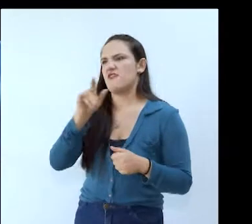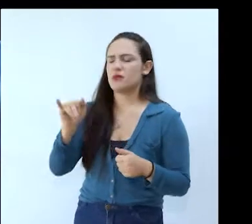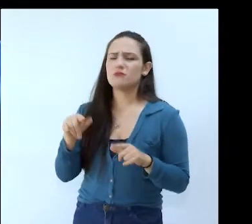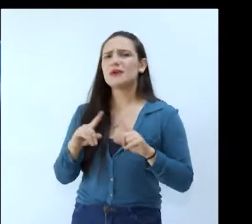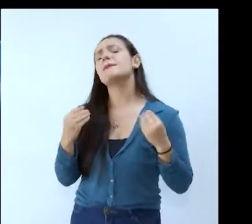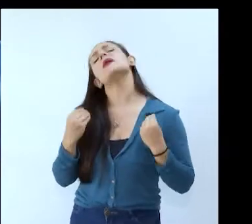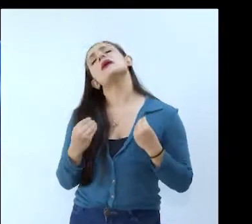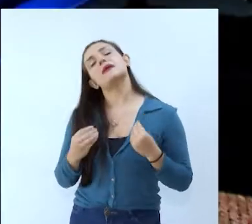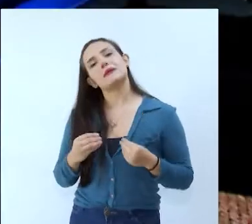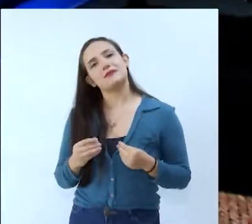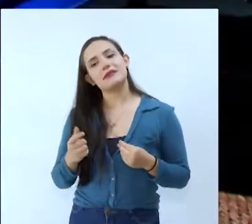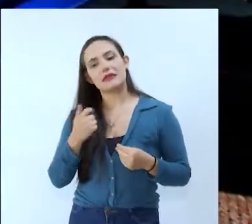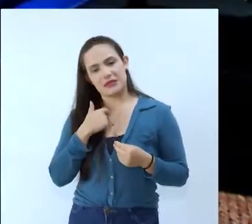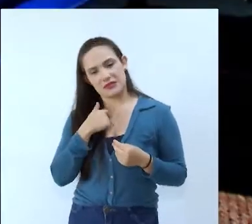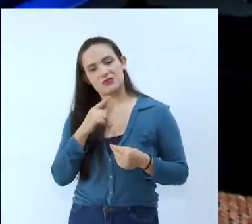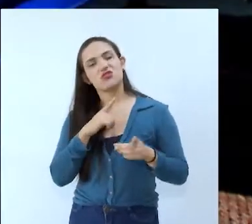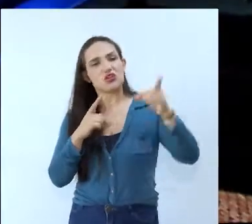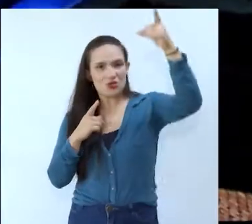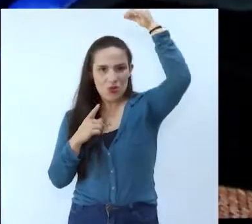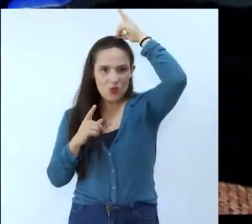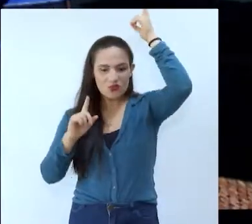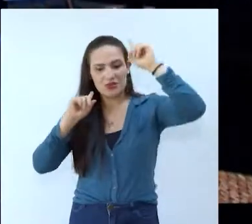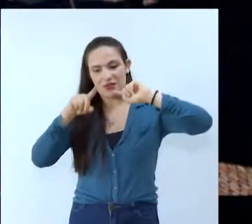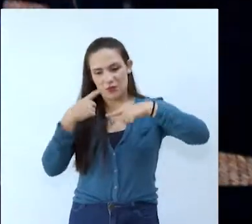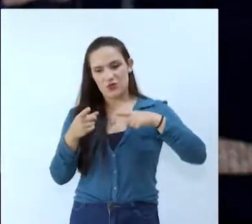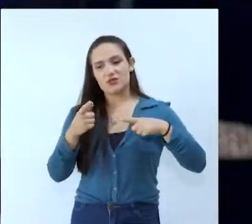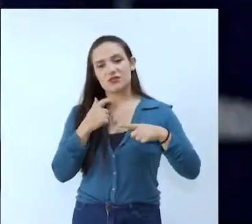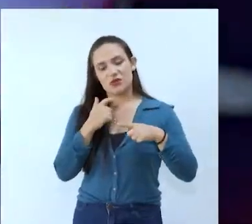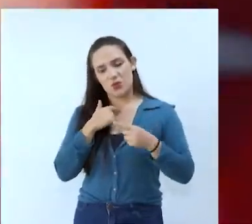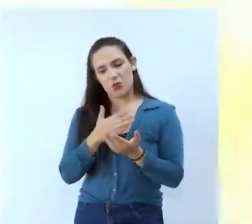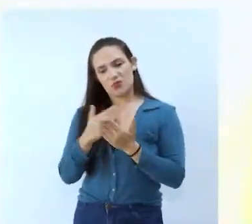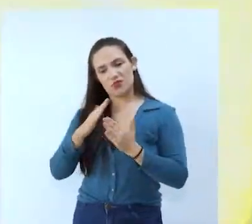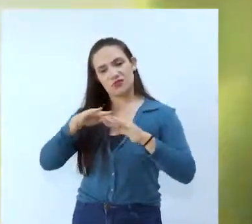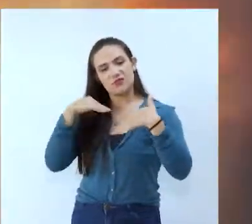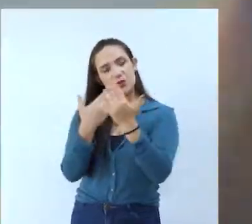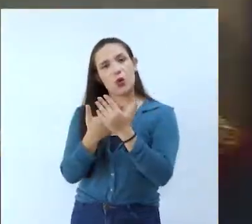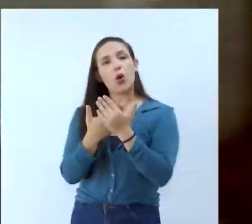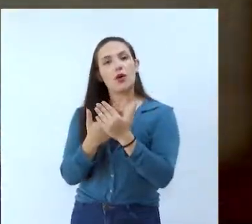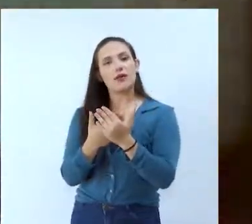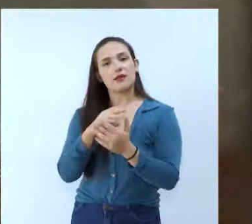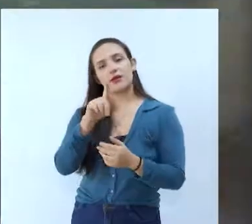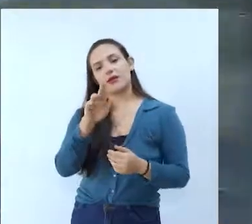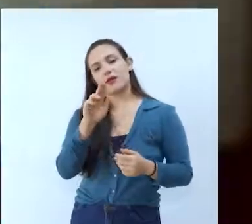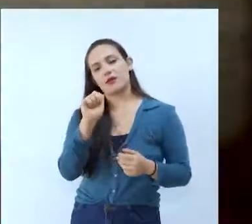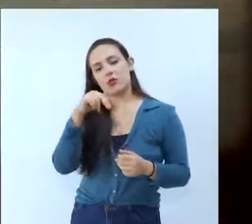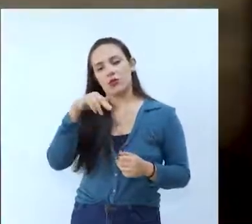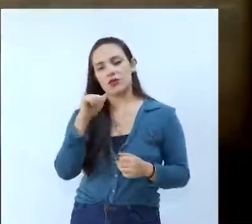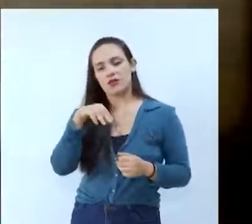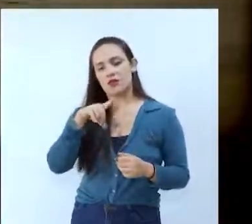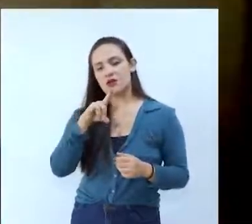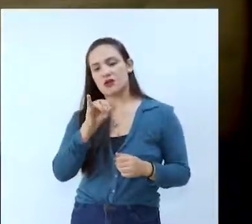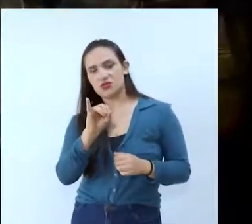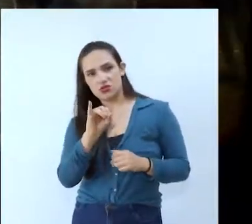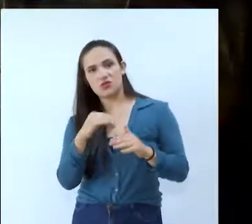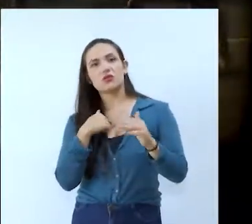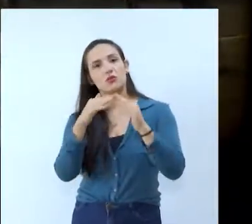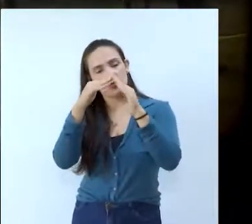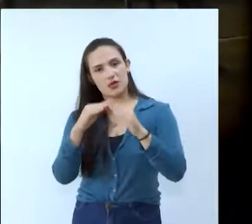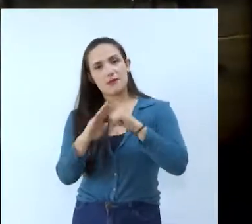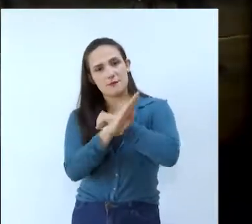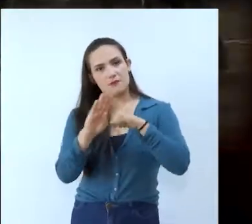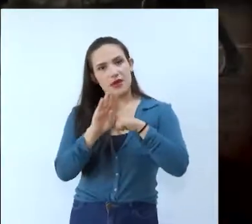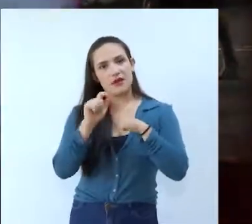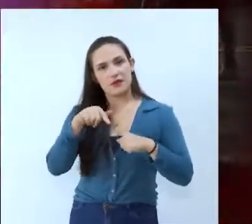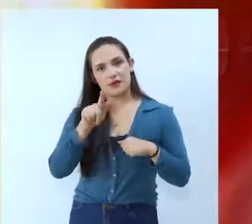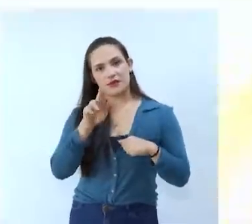senhor, né, moreno, forte. Aí o gurizada treinando ali, e de repente eu vejo um negão lá, em pé, lá. Aí todo mundo, pô, aquele negão tá olhando pra